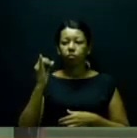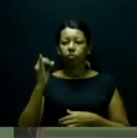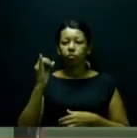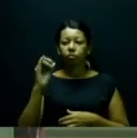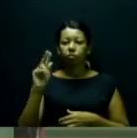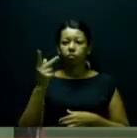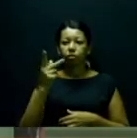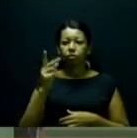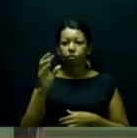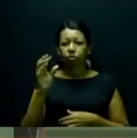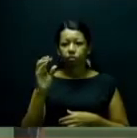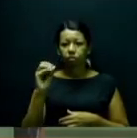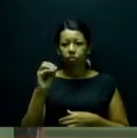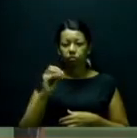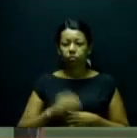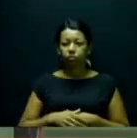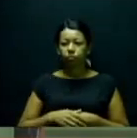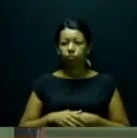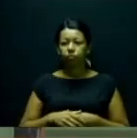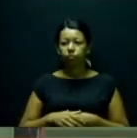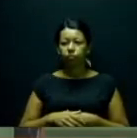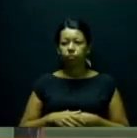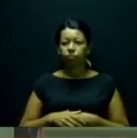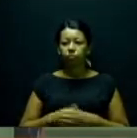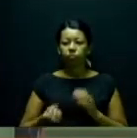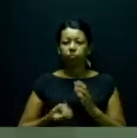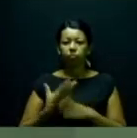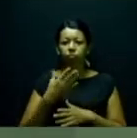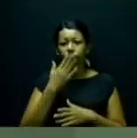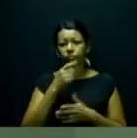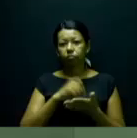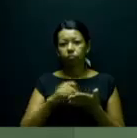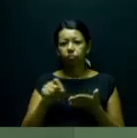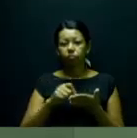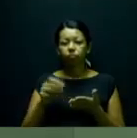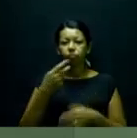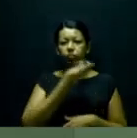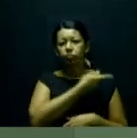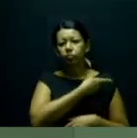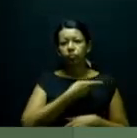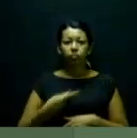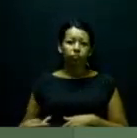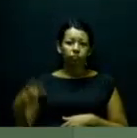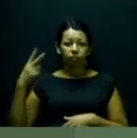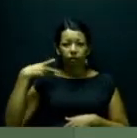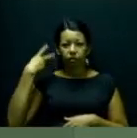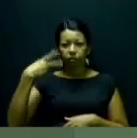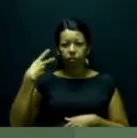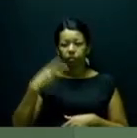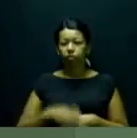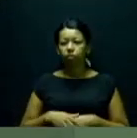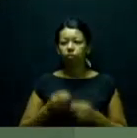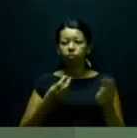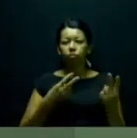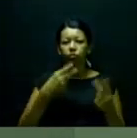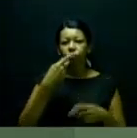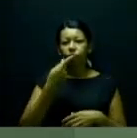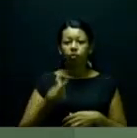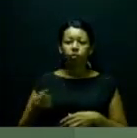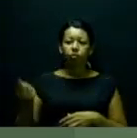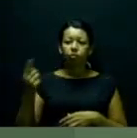Vereador Adeildo Eliodoro Dinho, autor da propositura. Senhor presidente, senhores vereadores, como foi dito